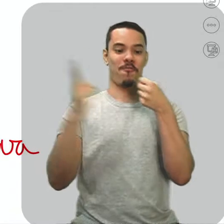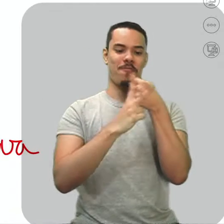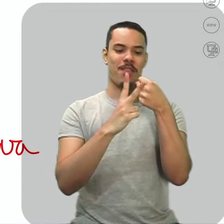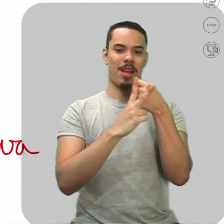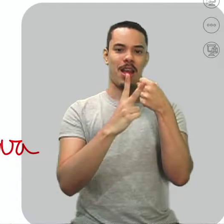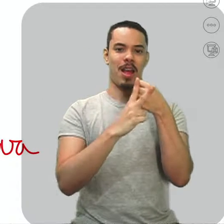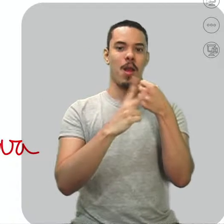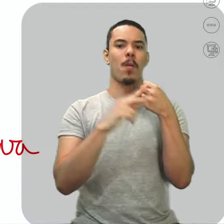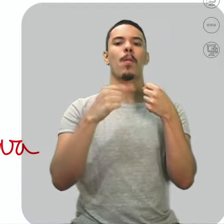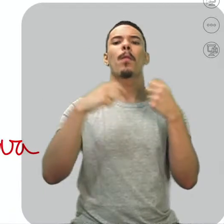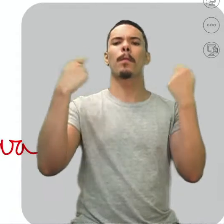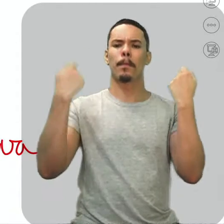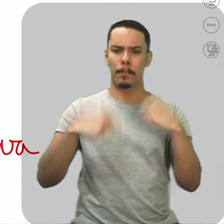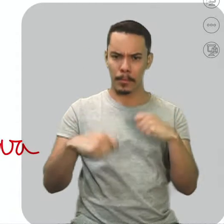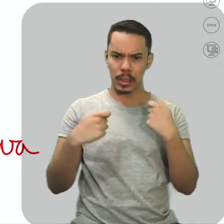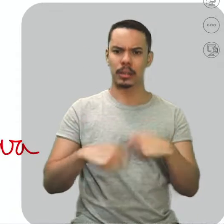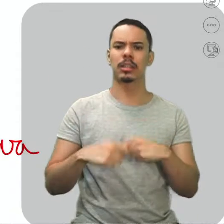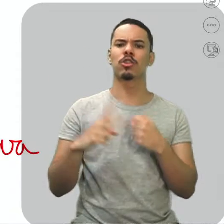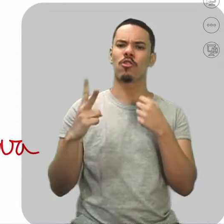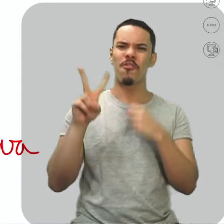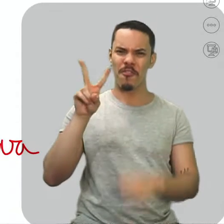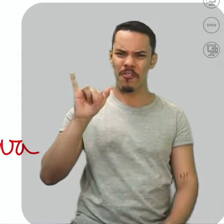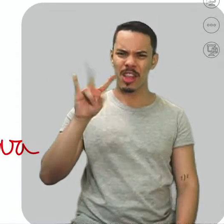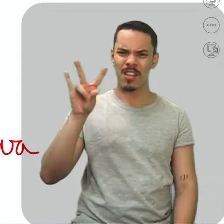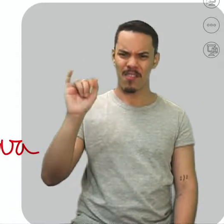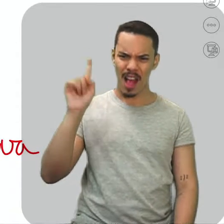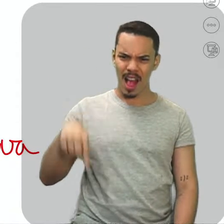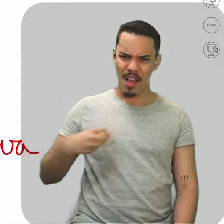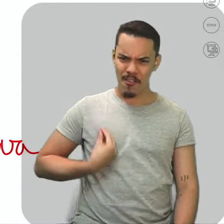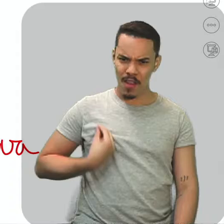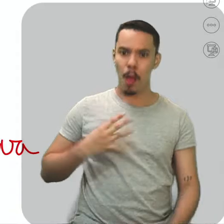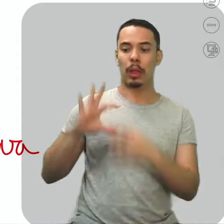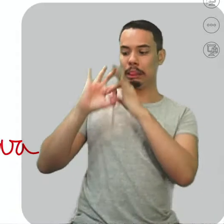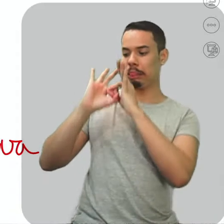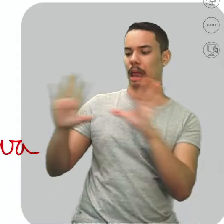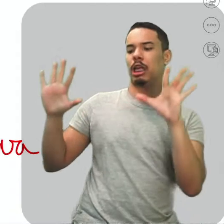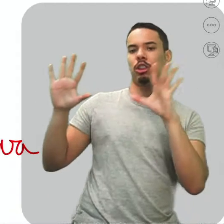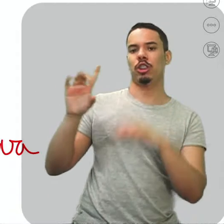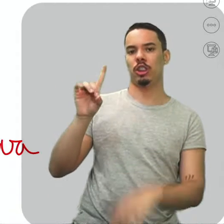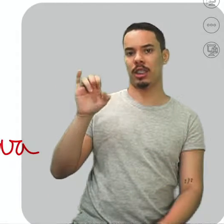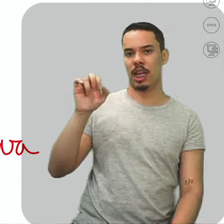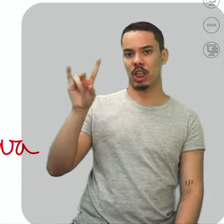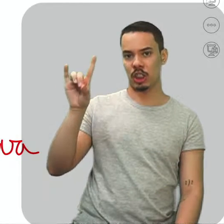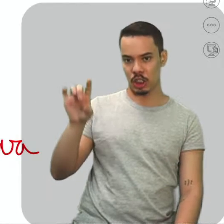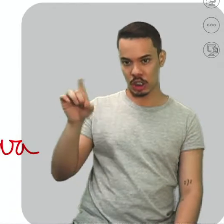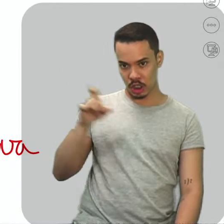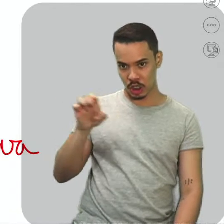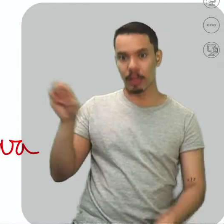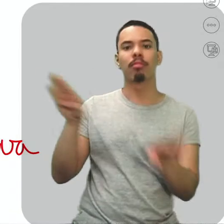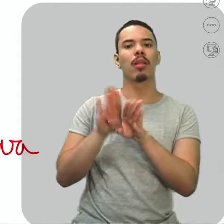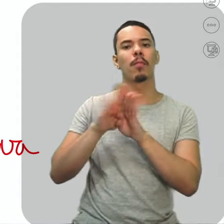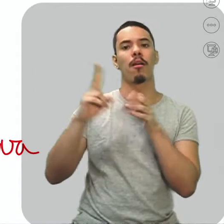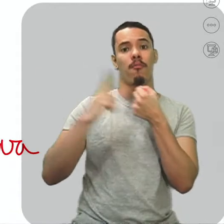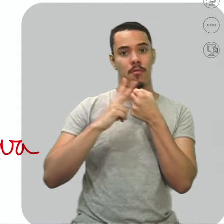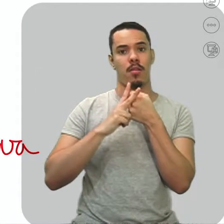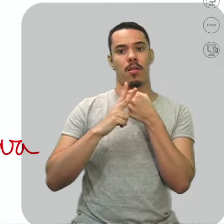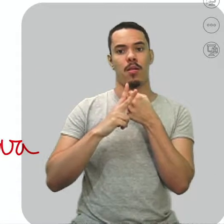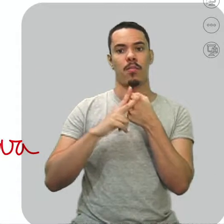vou ter que falar que você quer um Verbo Vivo é um verbo deixe também um verbo aí a outra